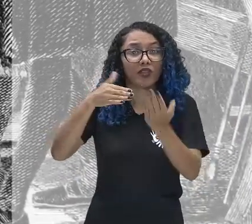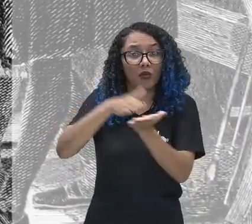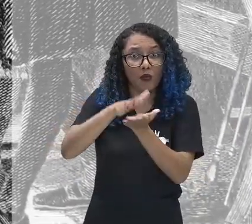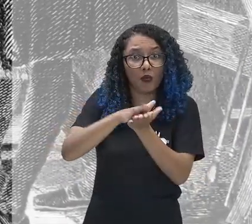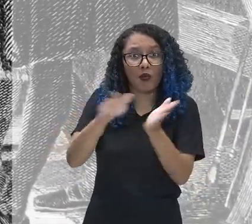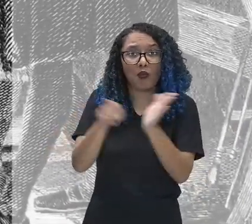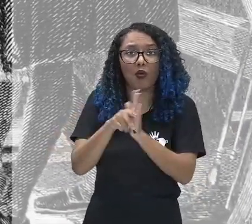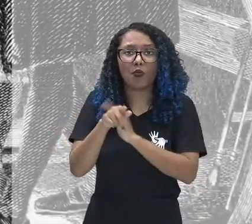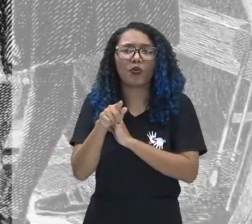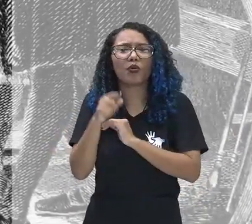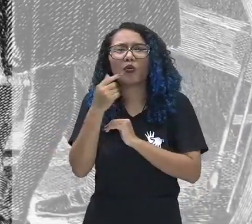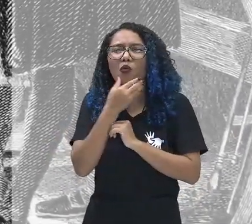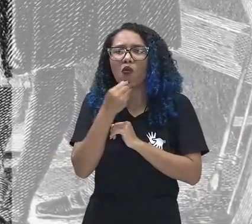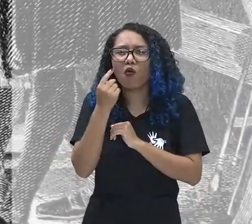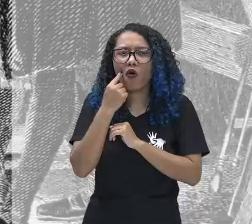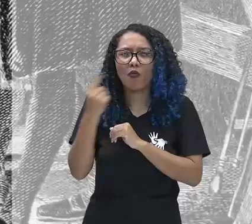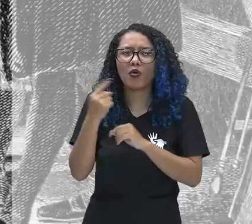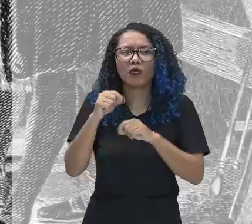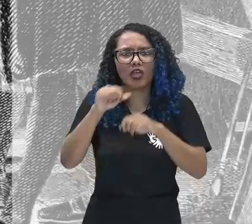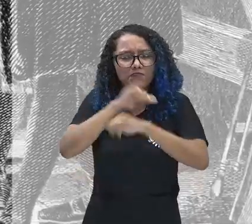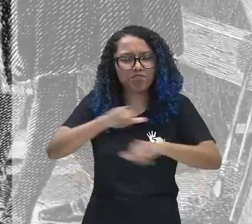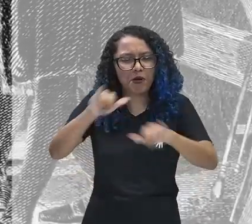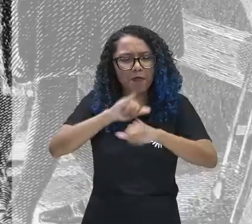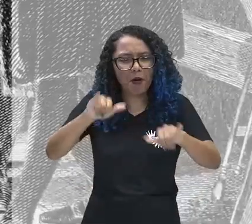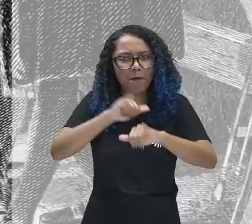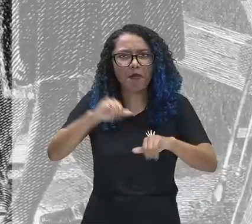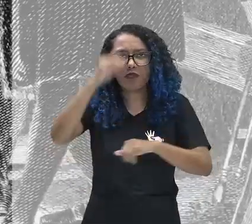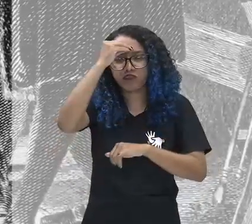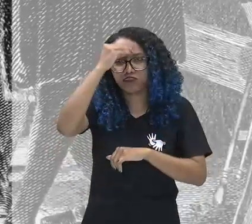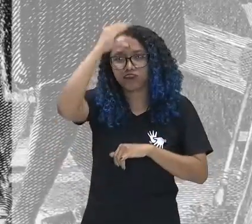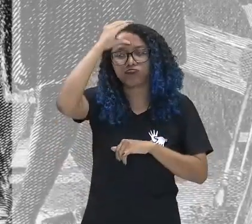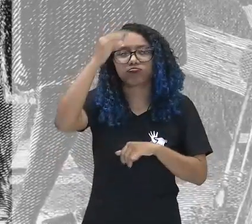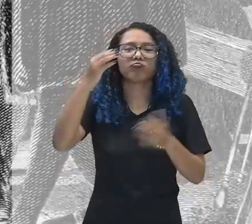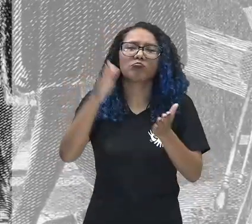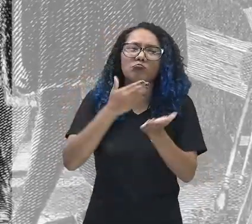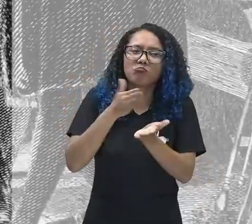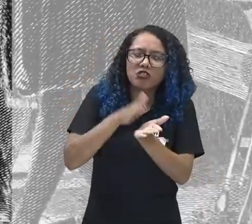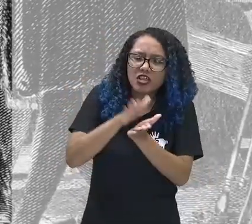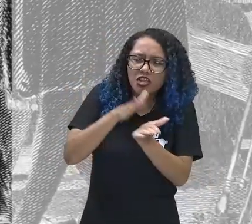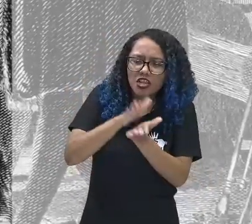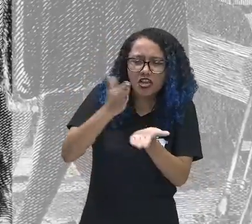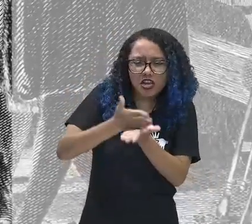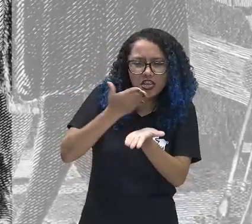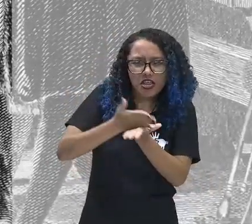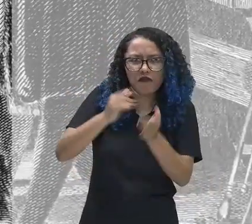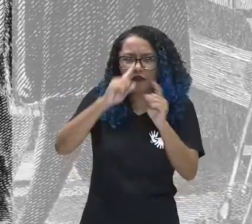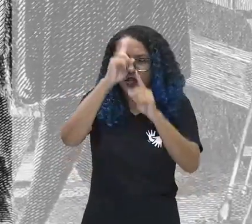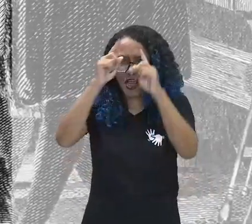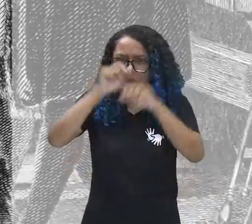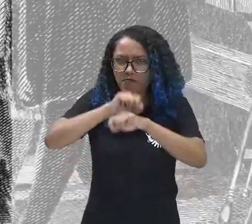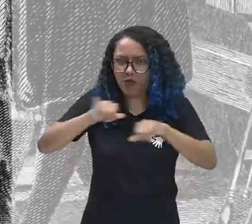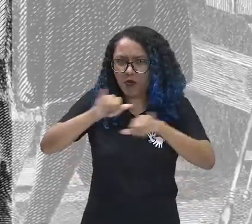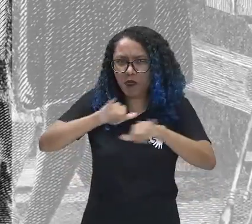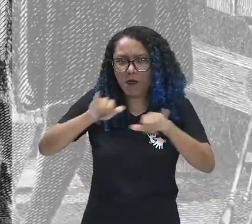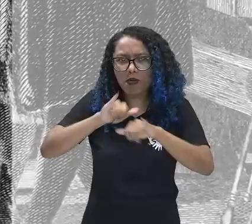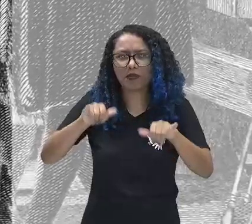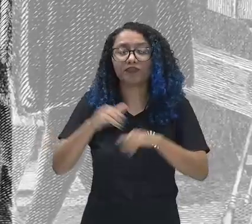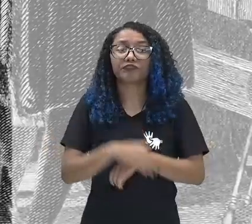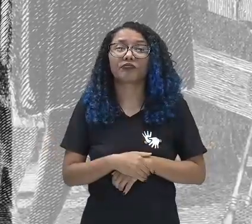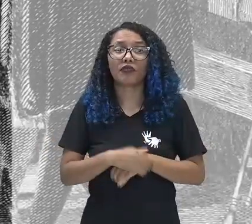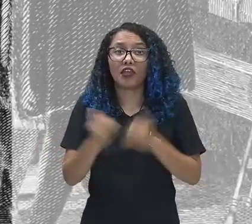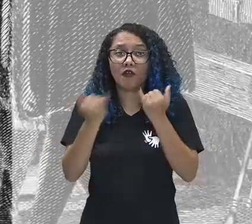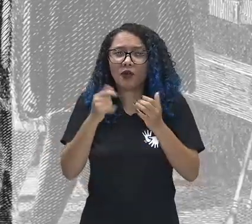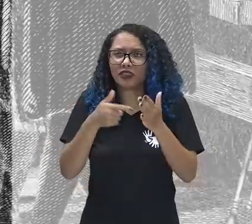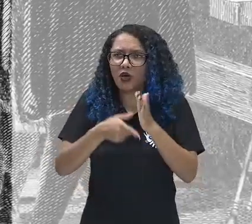Gutenberg democratizou o conhecimento, multiplicando livros e ideias. A informação antes restrita a